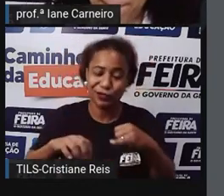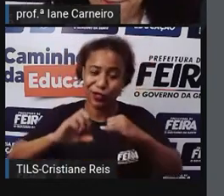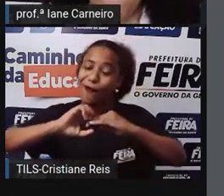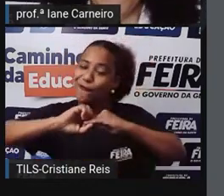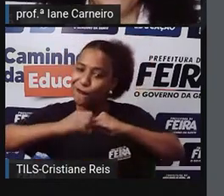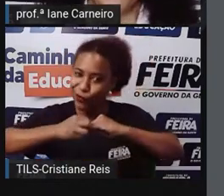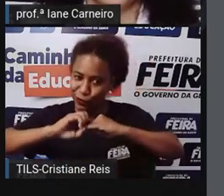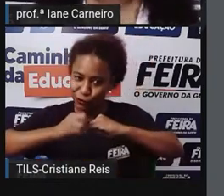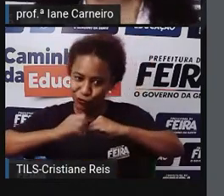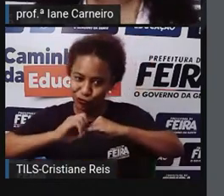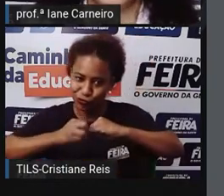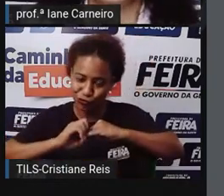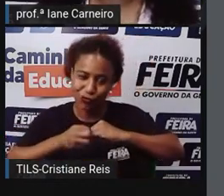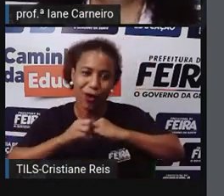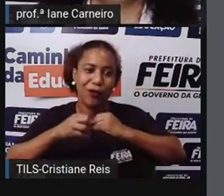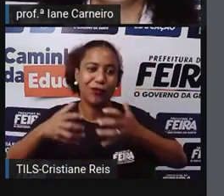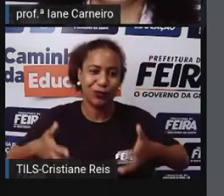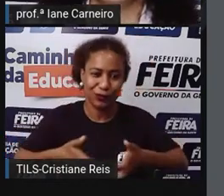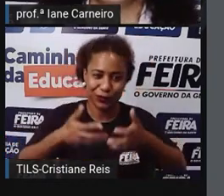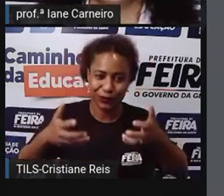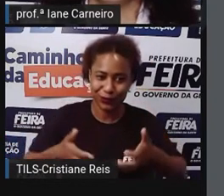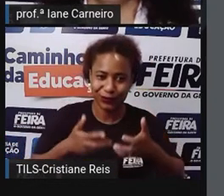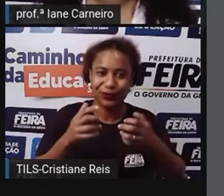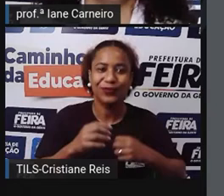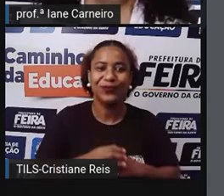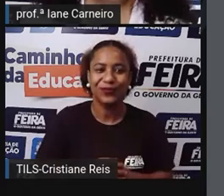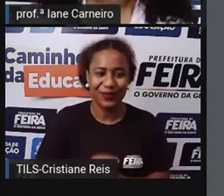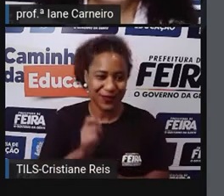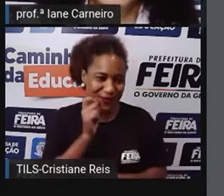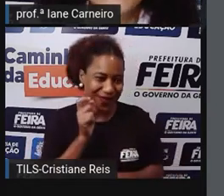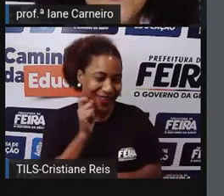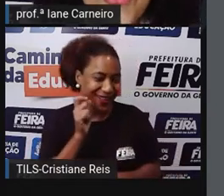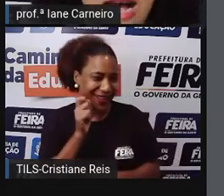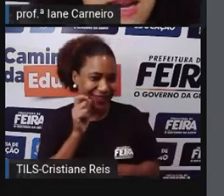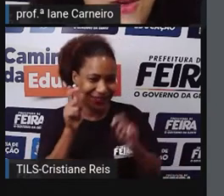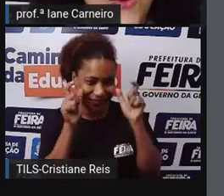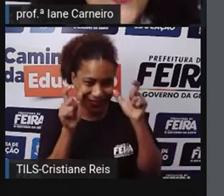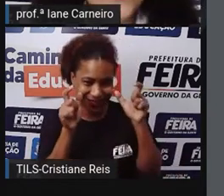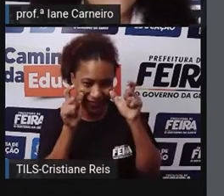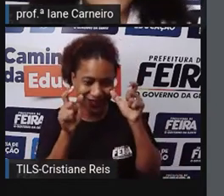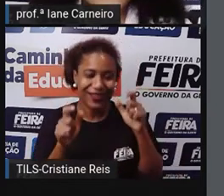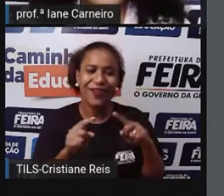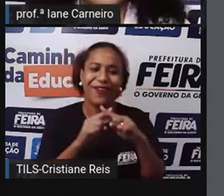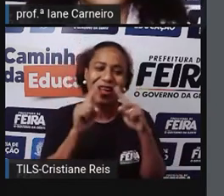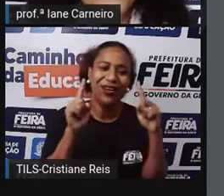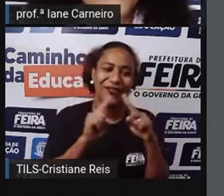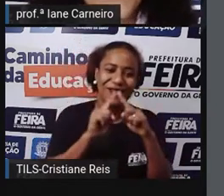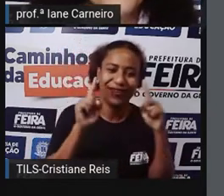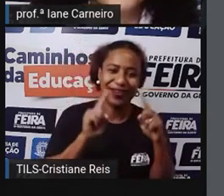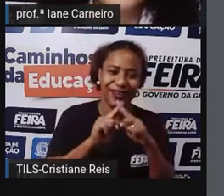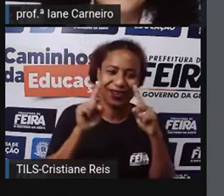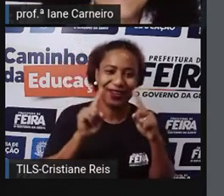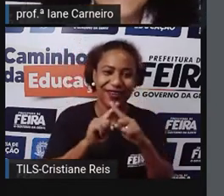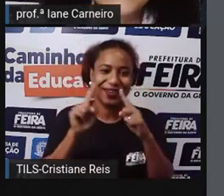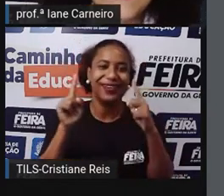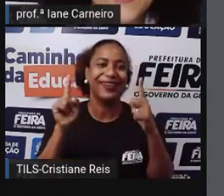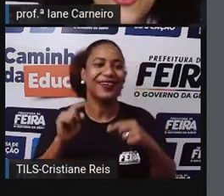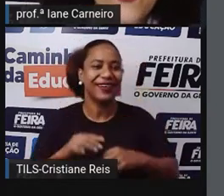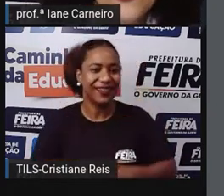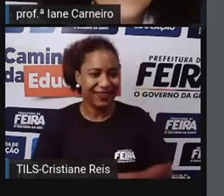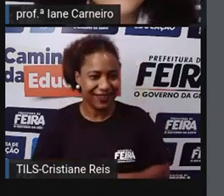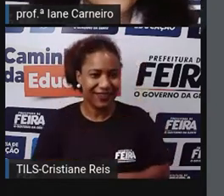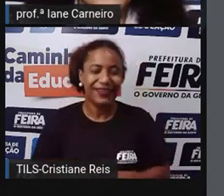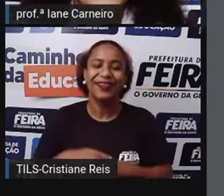Olha que rato guloso Tanto falou que convenceu a noiva E ela